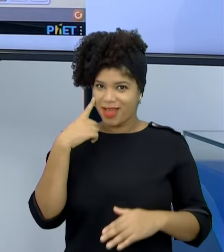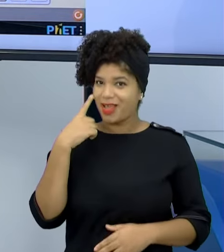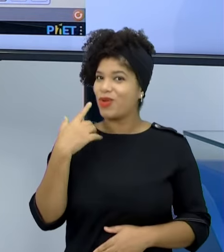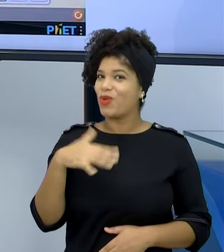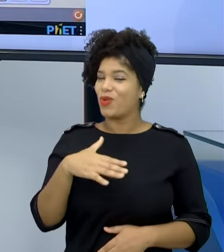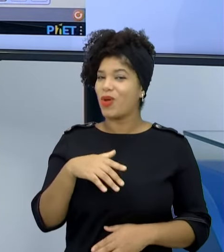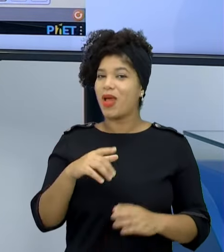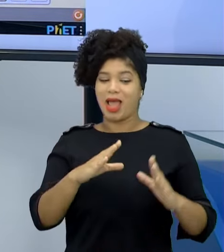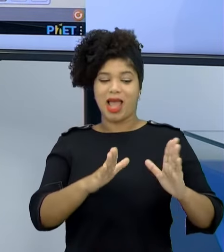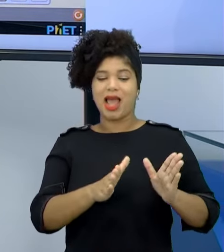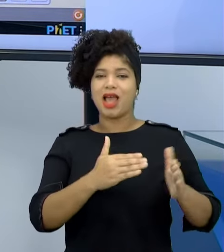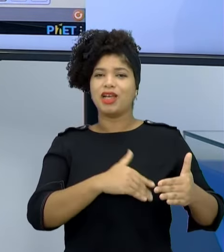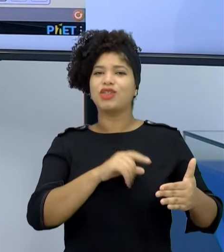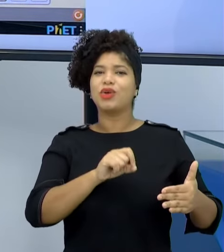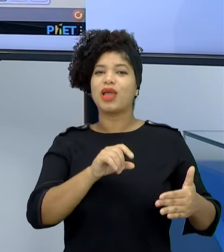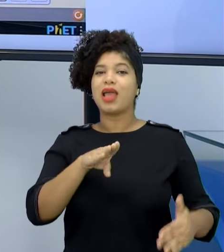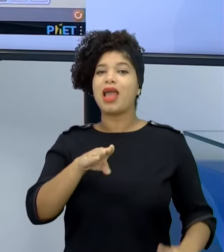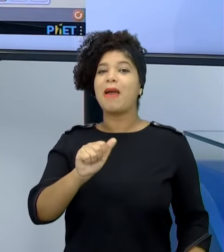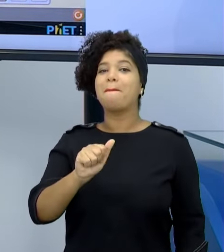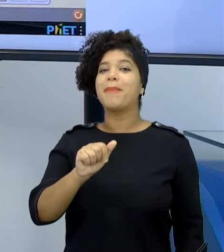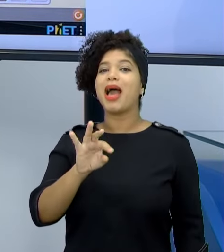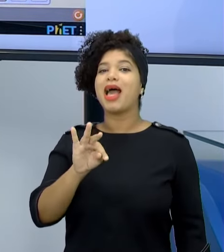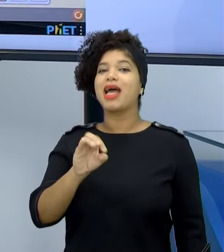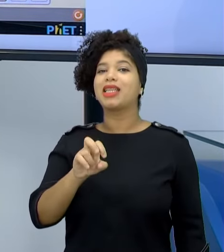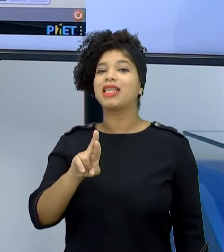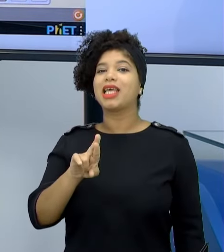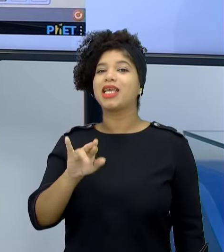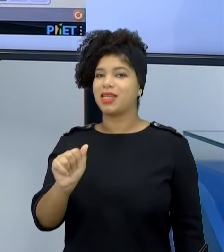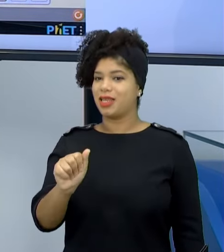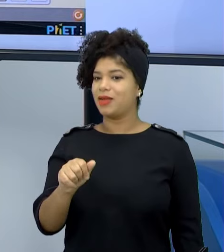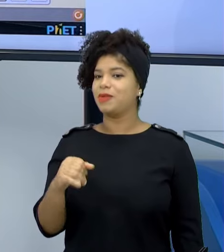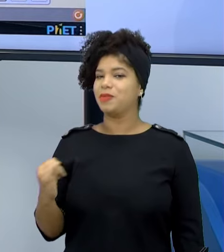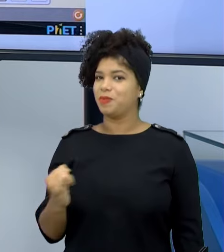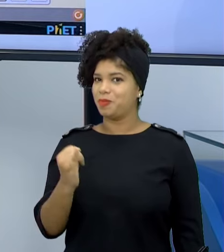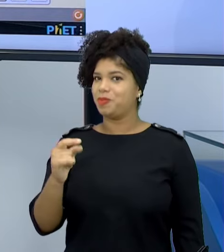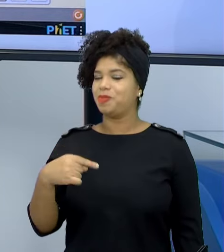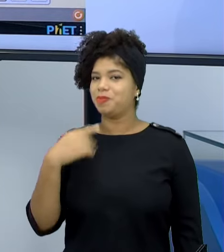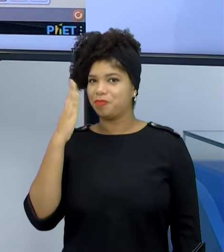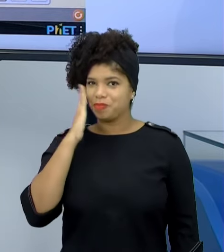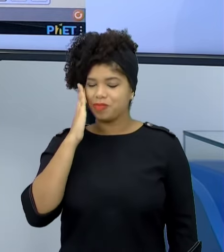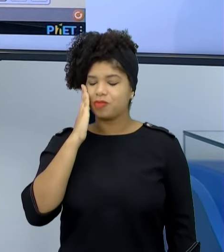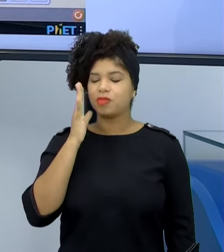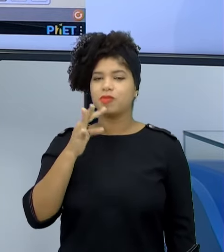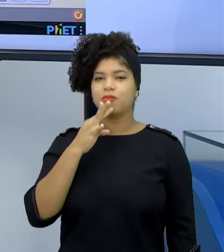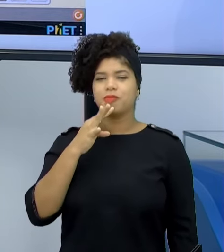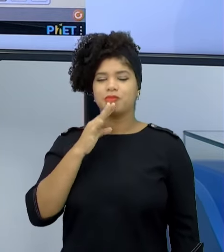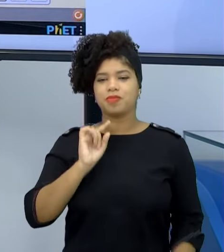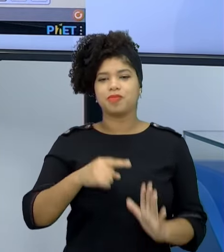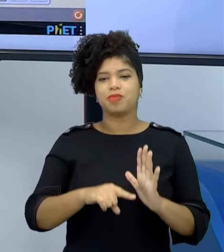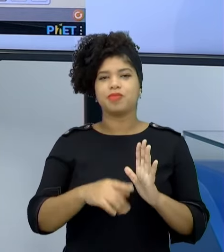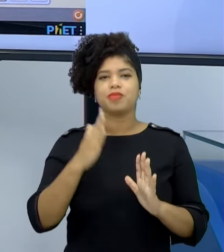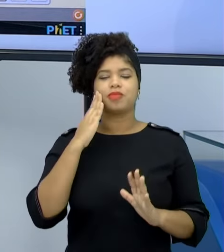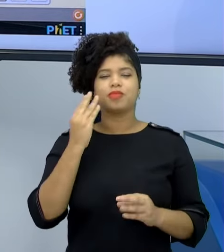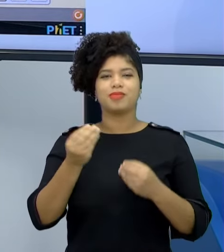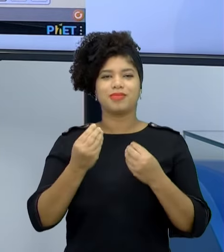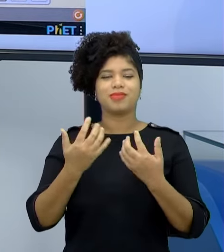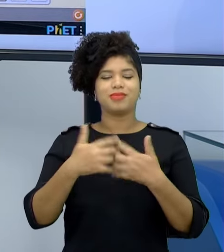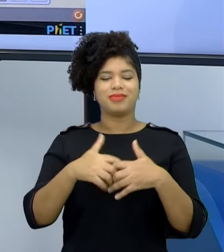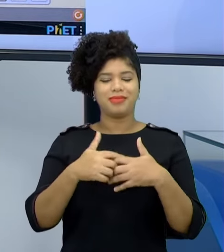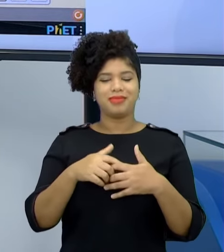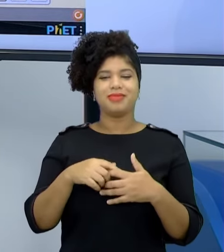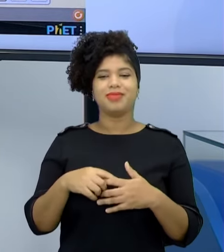noite. Extremamente importante que a gente saiba isso, extremamente importante que a gente conheça um pouquinho mais sobre a